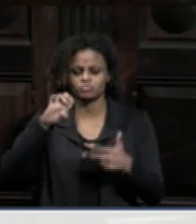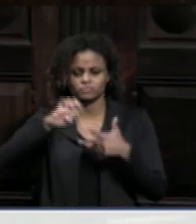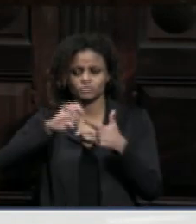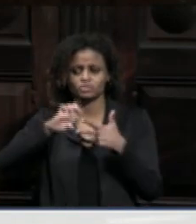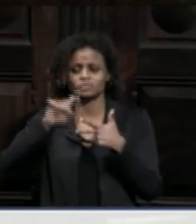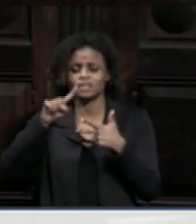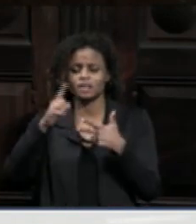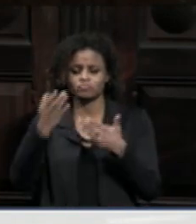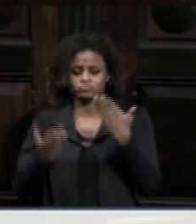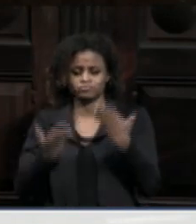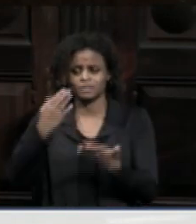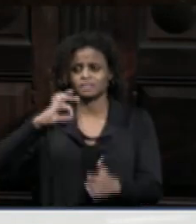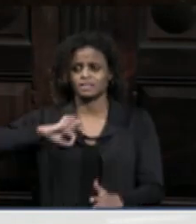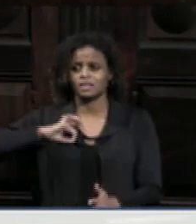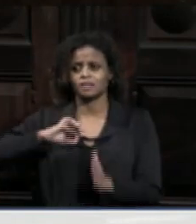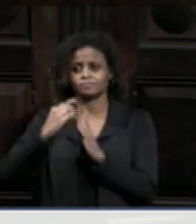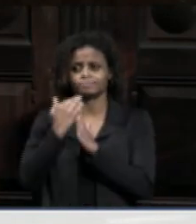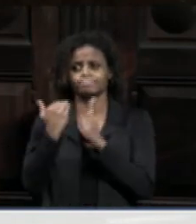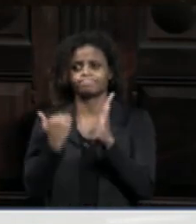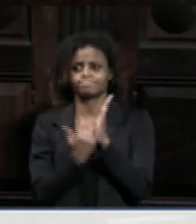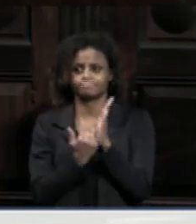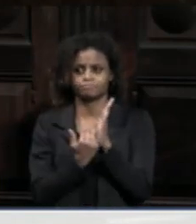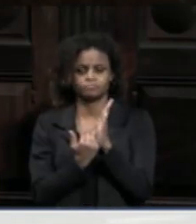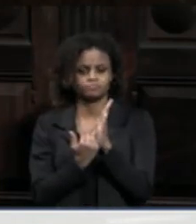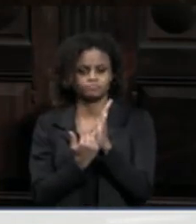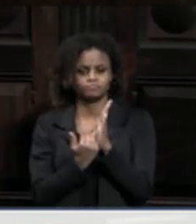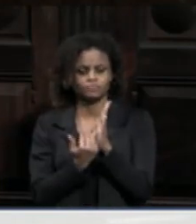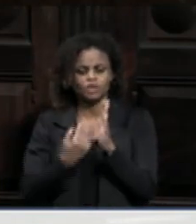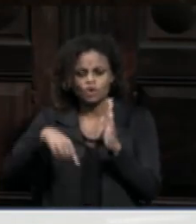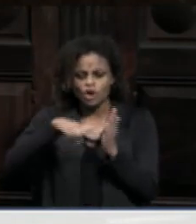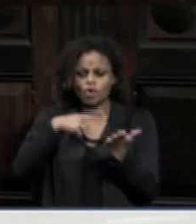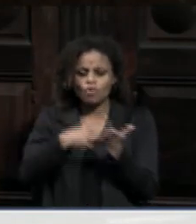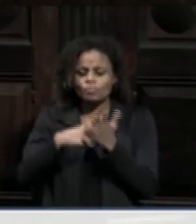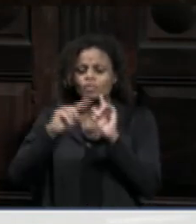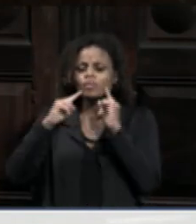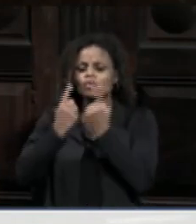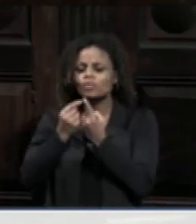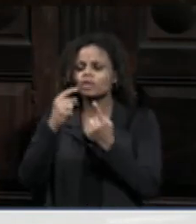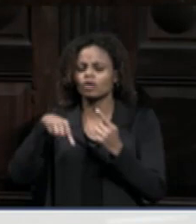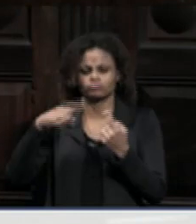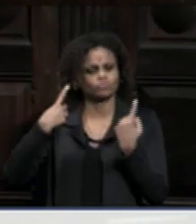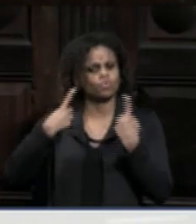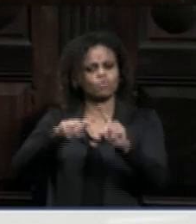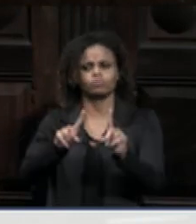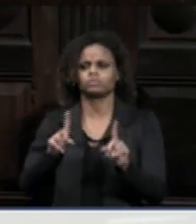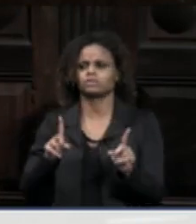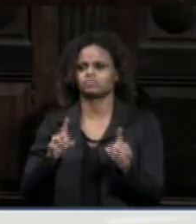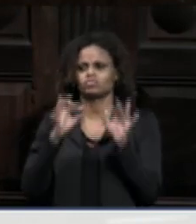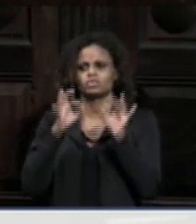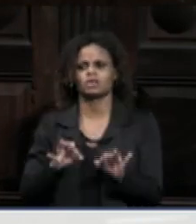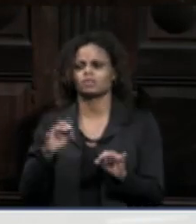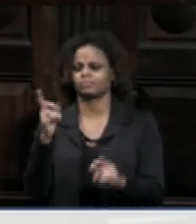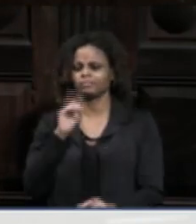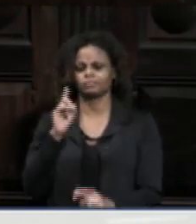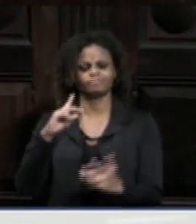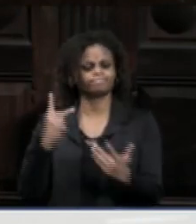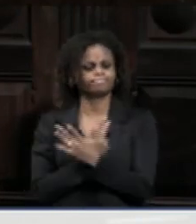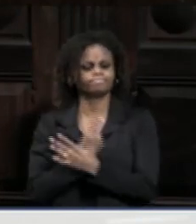salarial. Disse que votaríamos contrário, porque era injusto